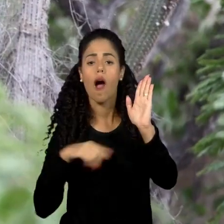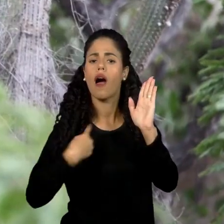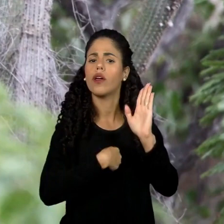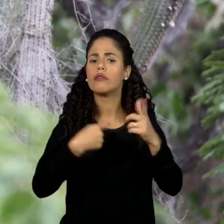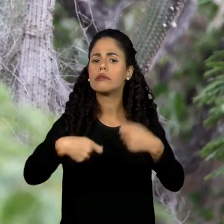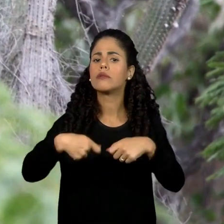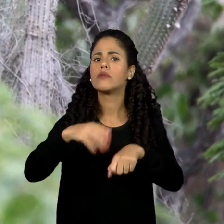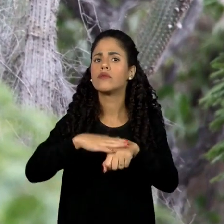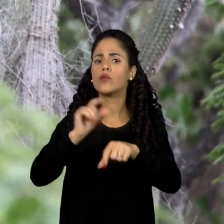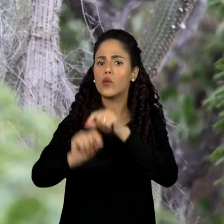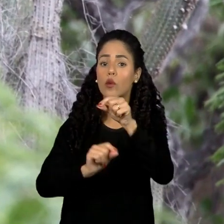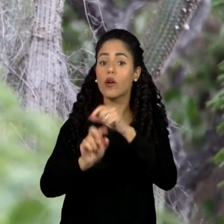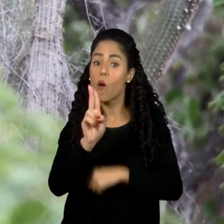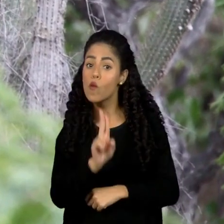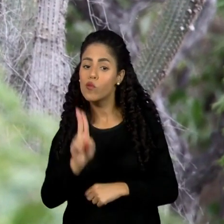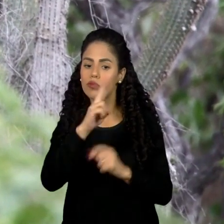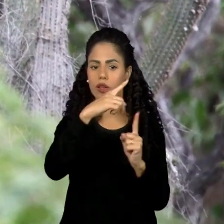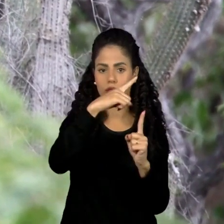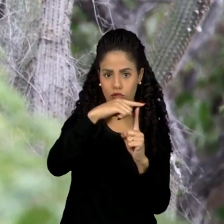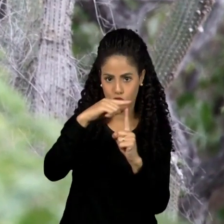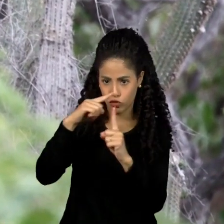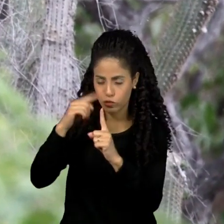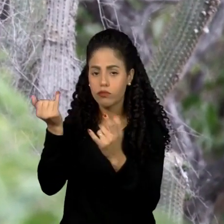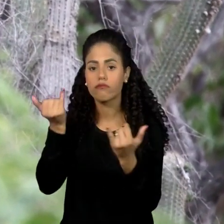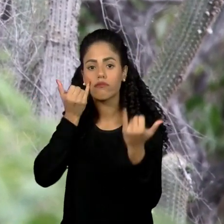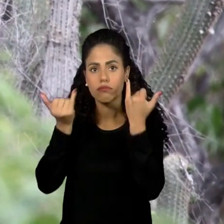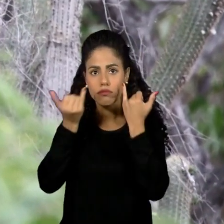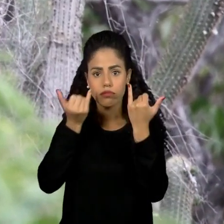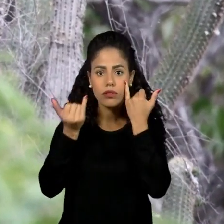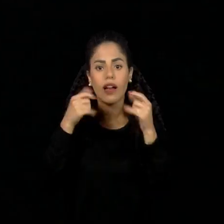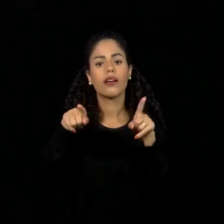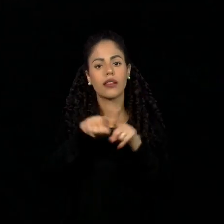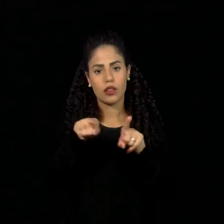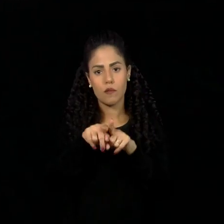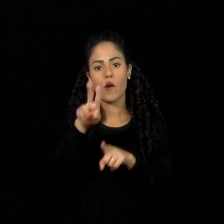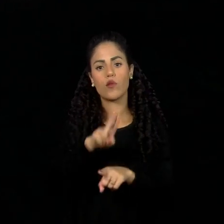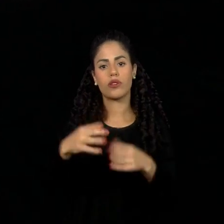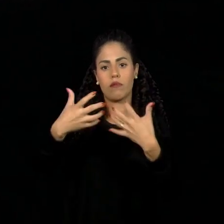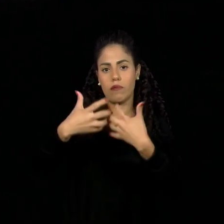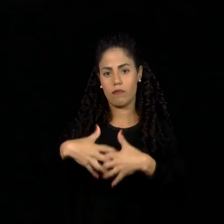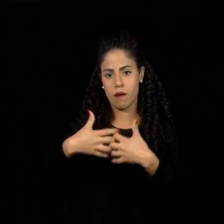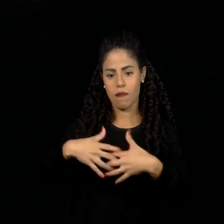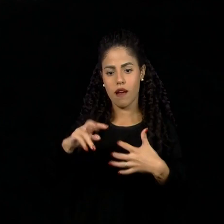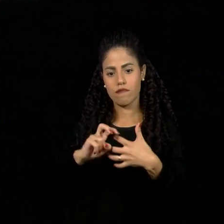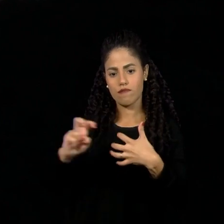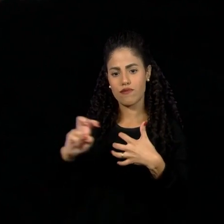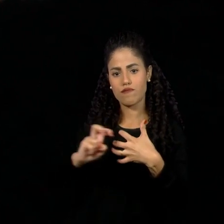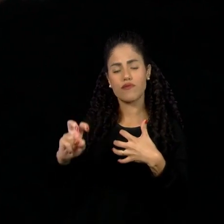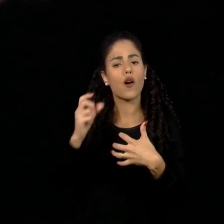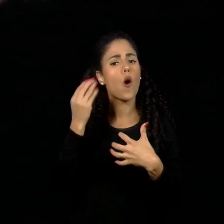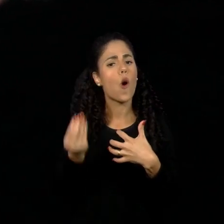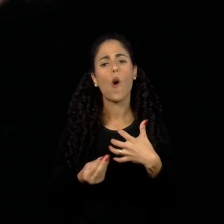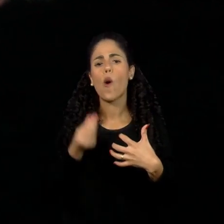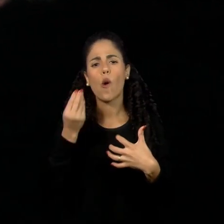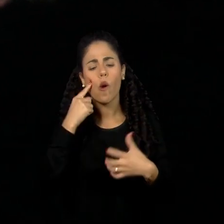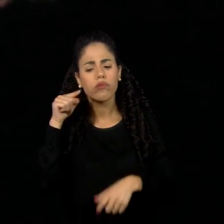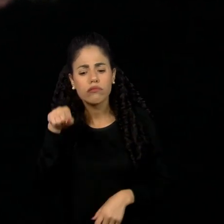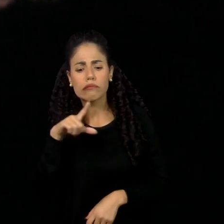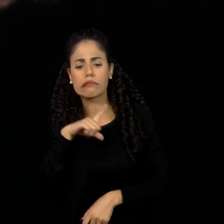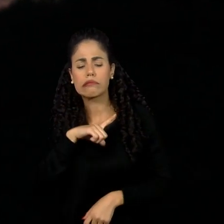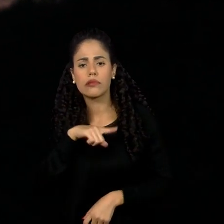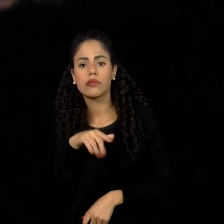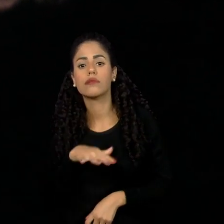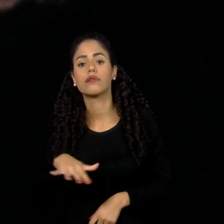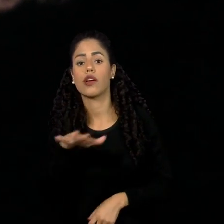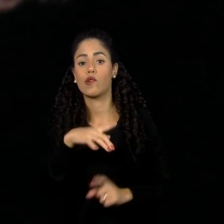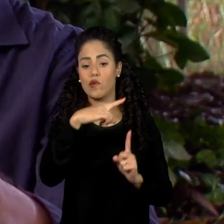utilizar modelos estatísticos e de inteligência artificial para entender como que essas presenças